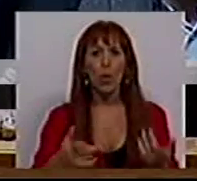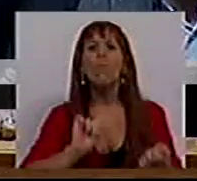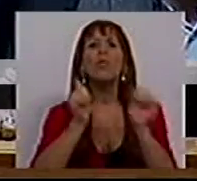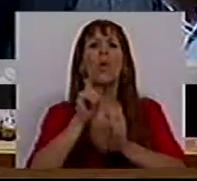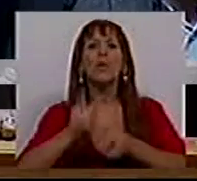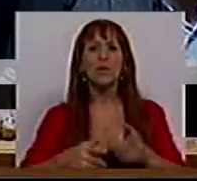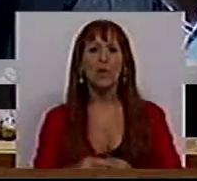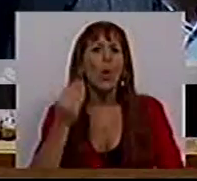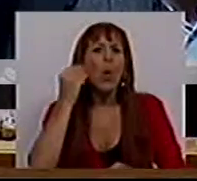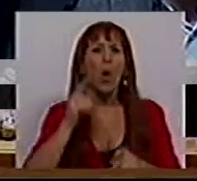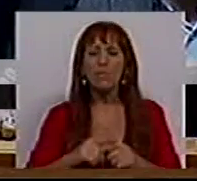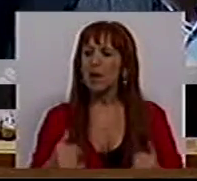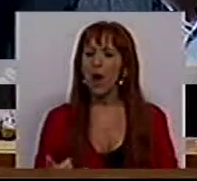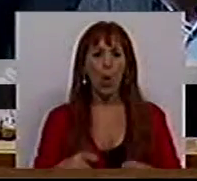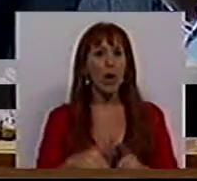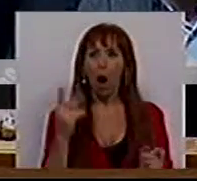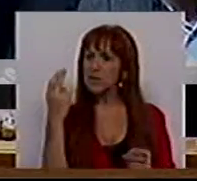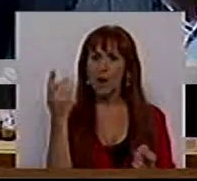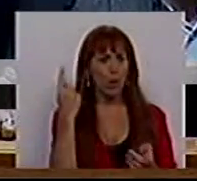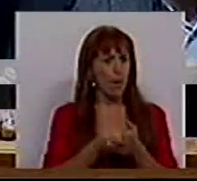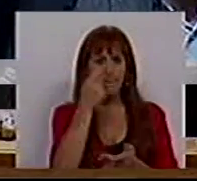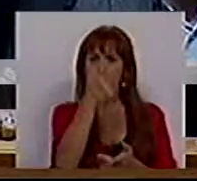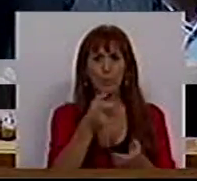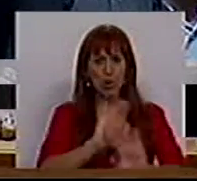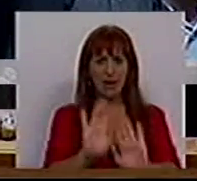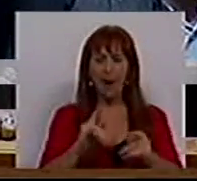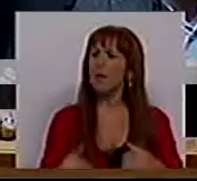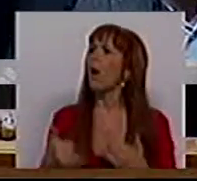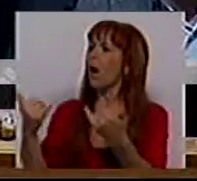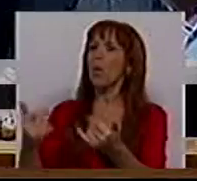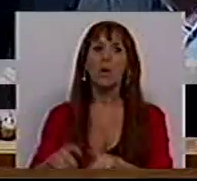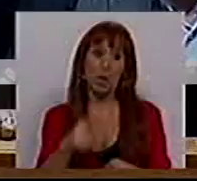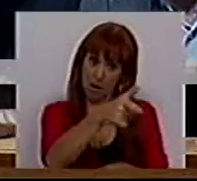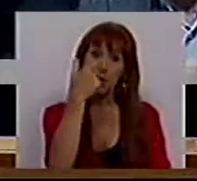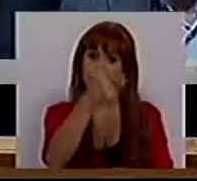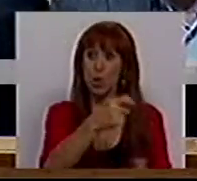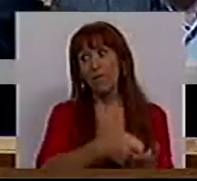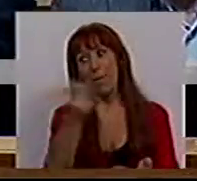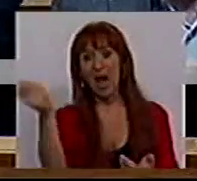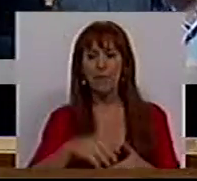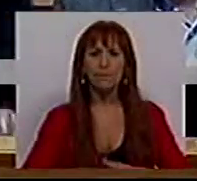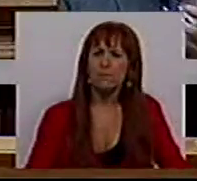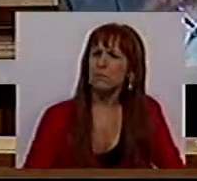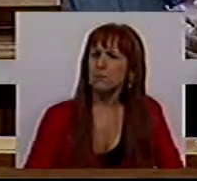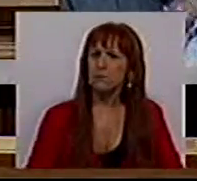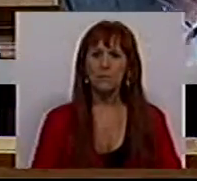que mudou? Como é que passámos de nem um cêntimo dos contribuintes para, afinal, são os contribuintes a pagar?